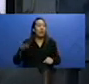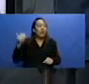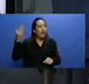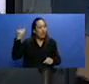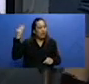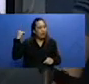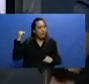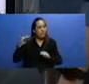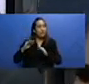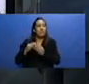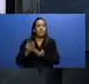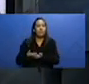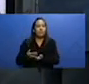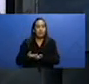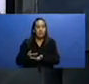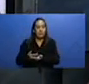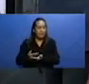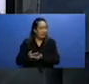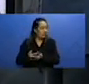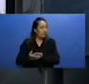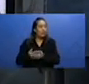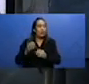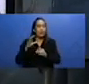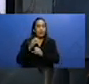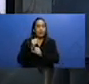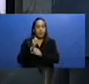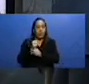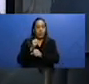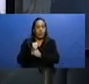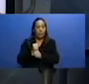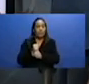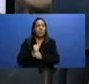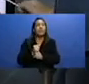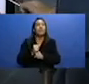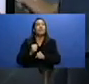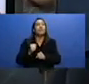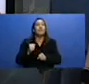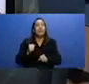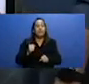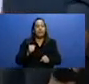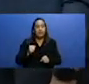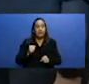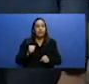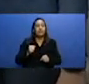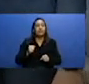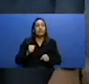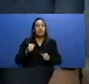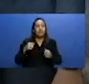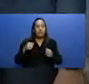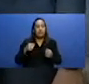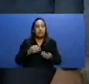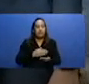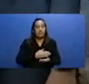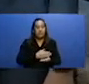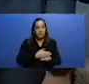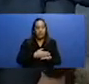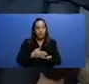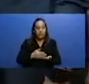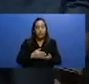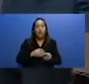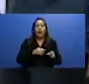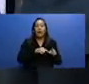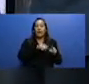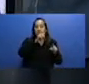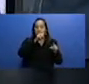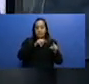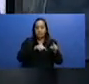naquela tabelinha de somas, nós estudamos. Então, é isso aqui que nós vamos passar para o gráfico.